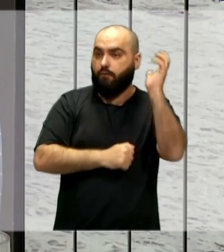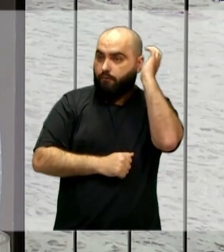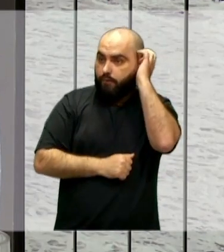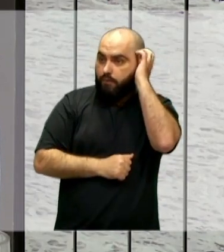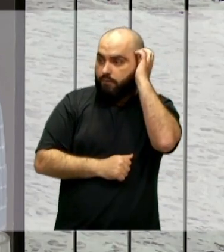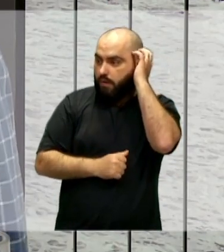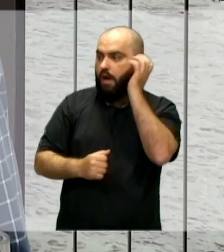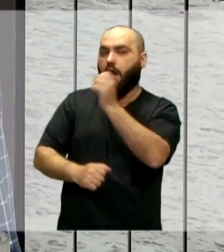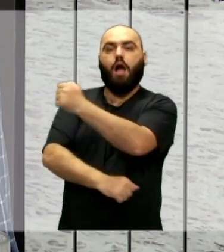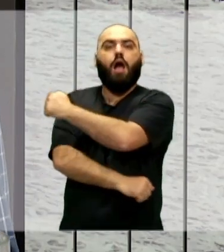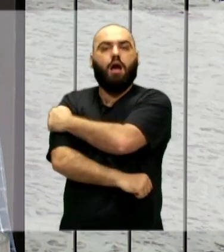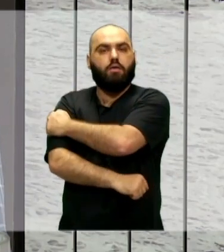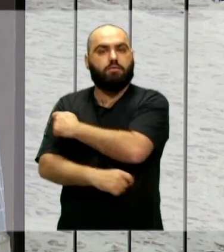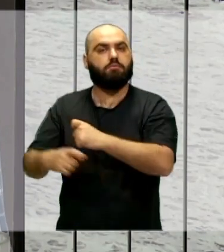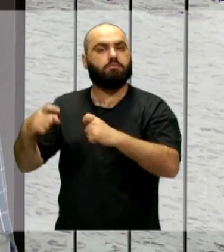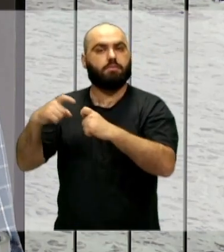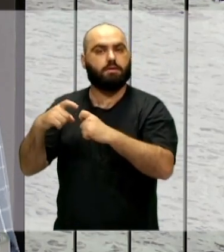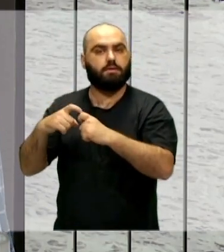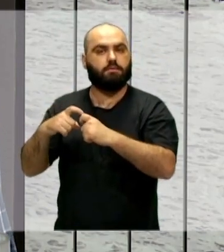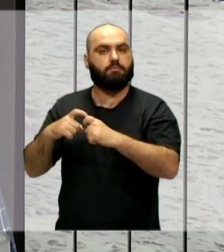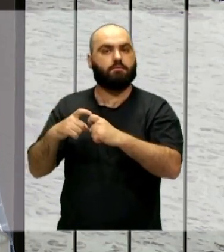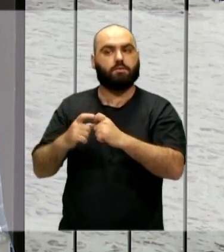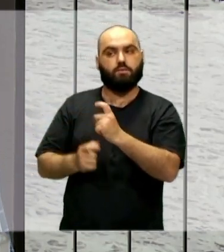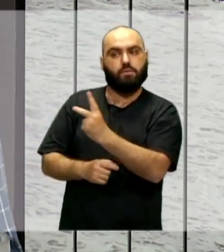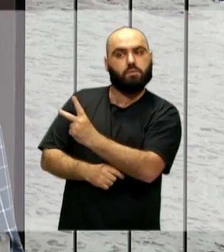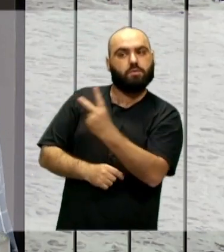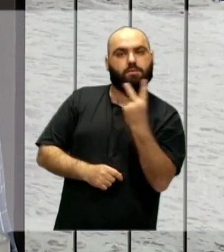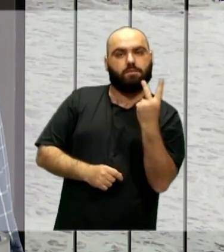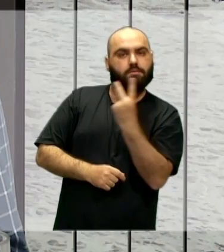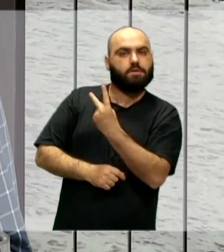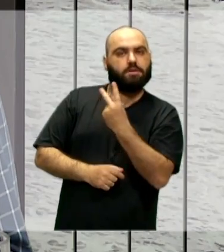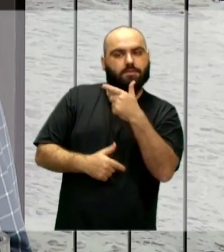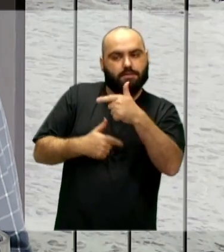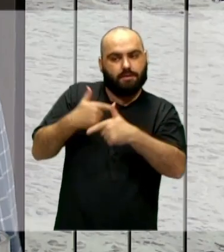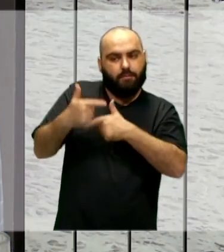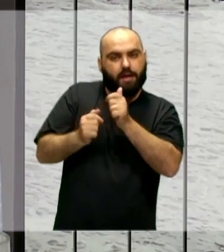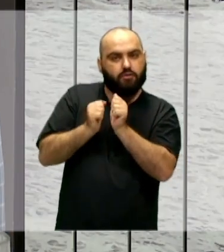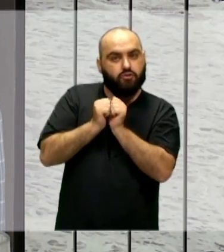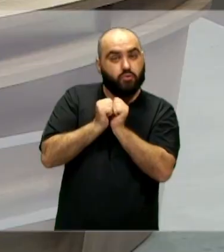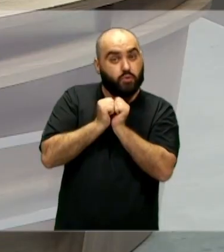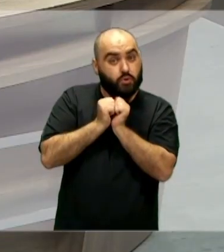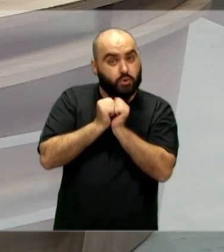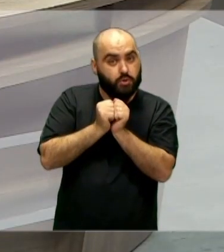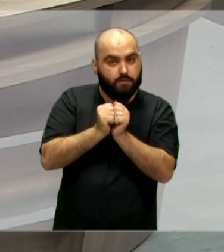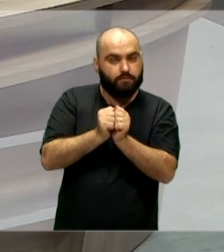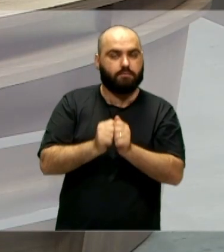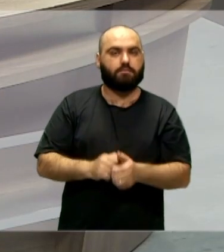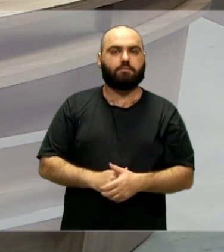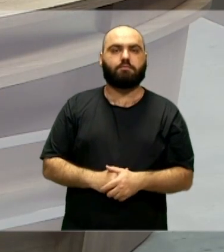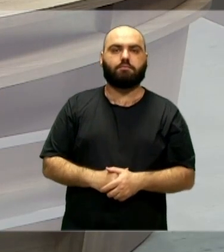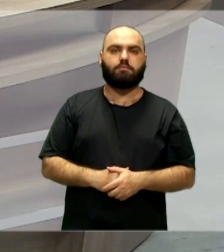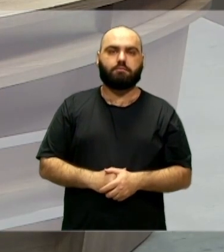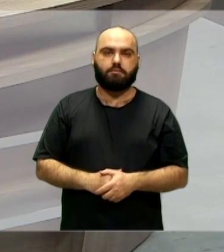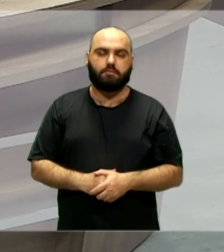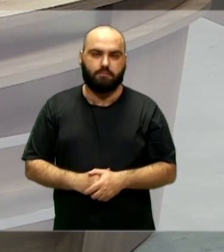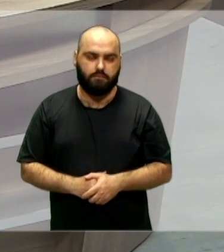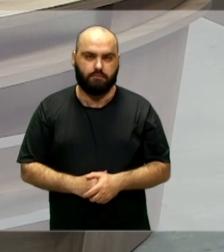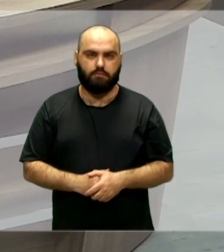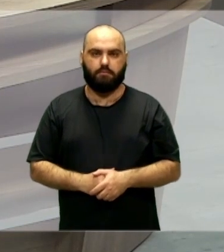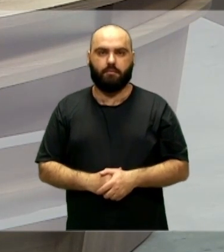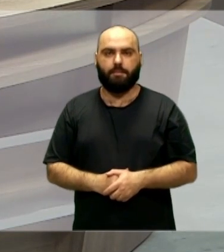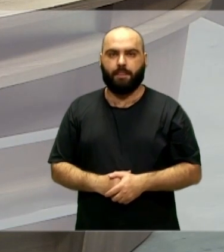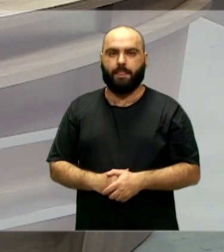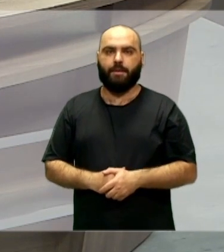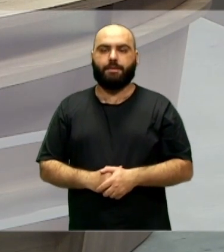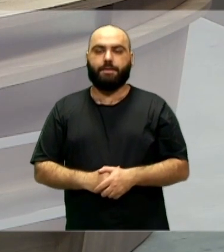de medicina, para a gente, querendo ou não, trabalhar também essa relação entre profissões. Nessa conversa, é